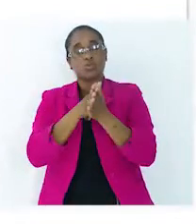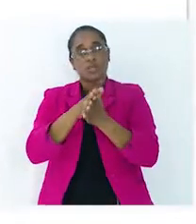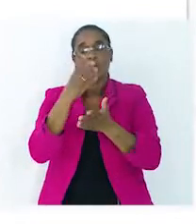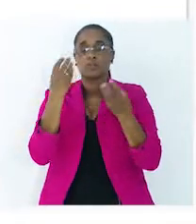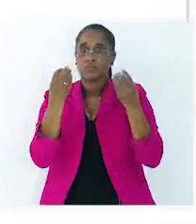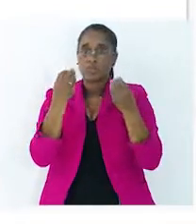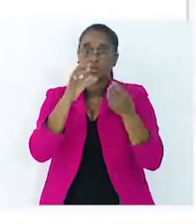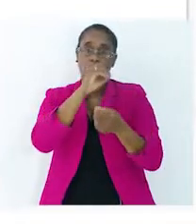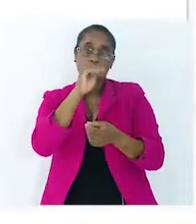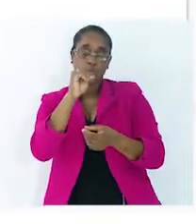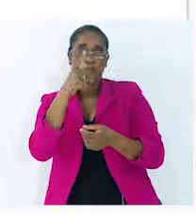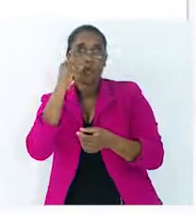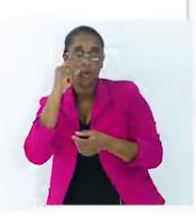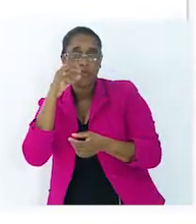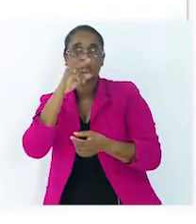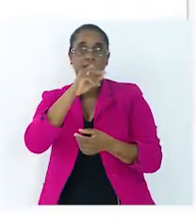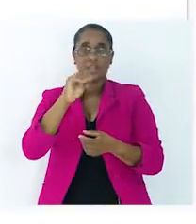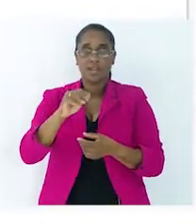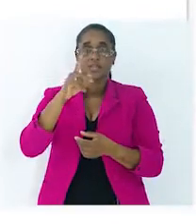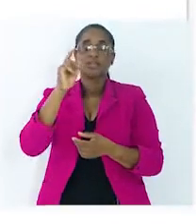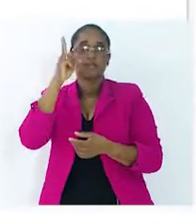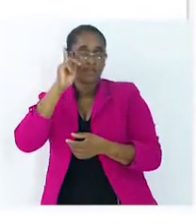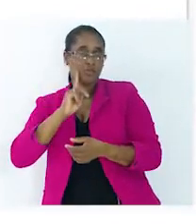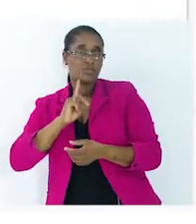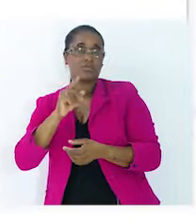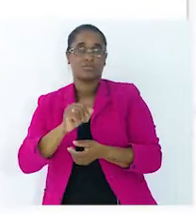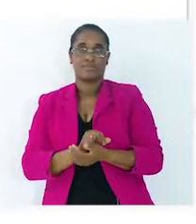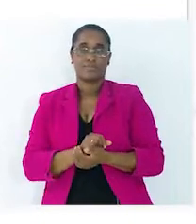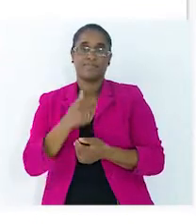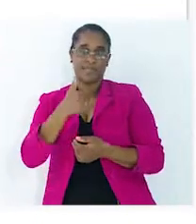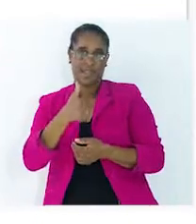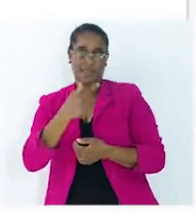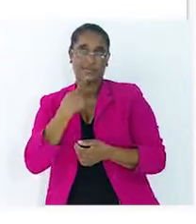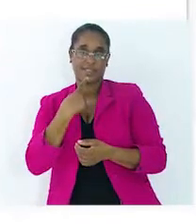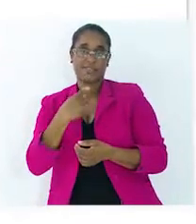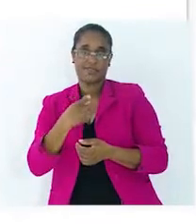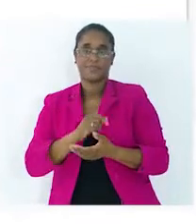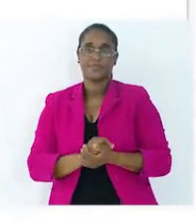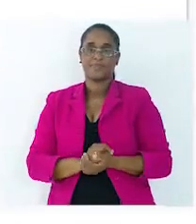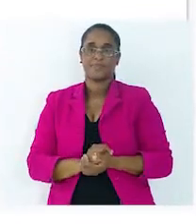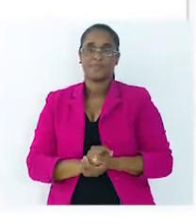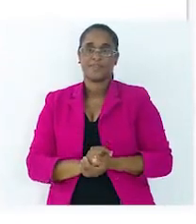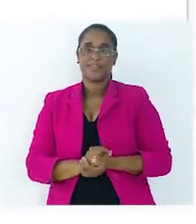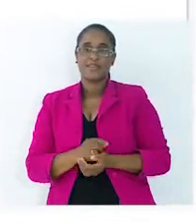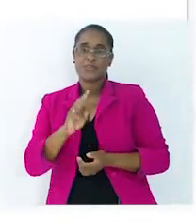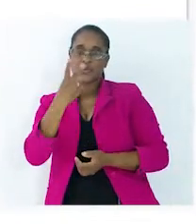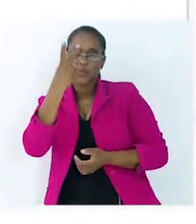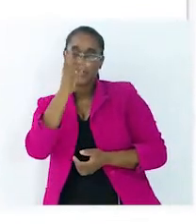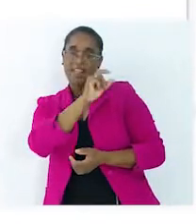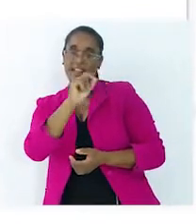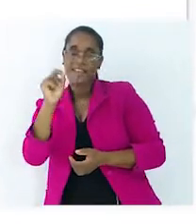para o género masculino e as para o género feminino. Certo? Uma segunda linha